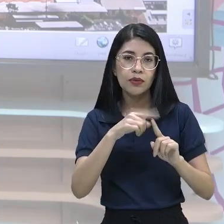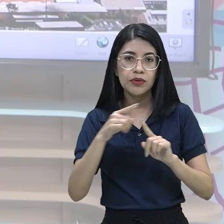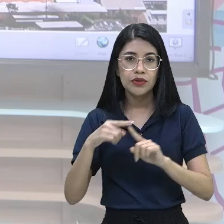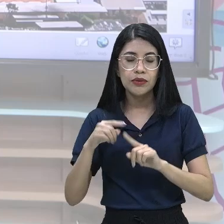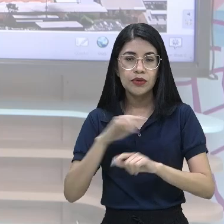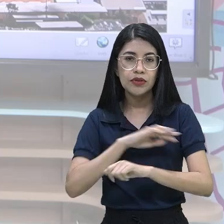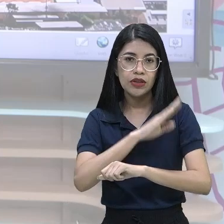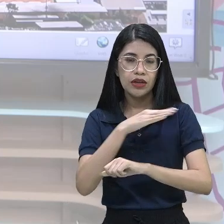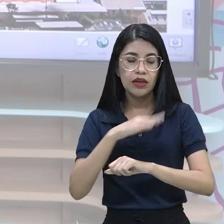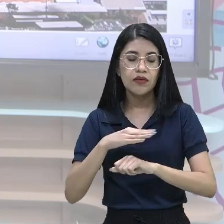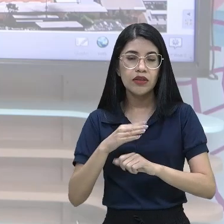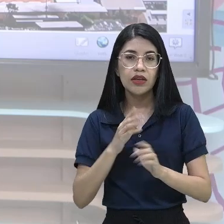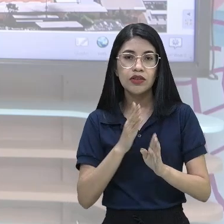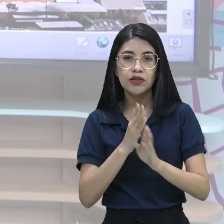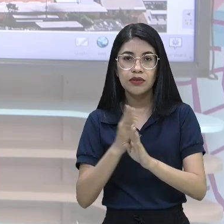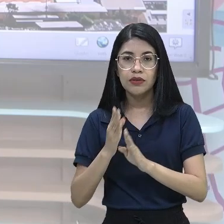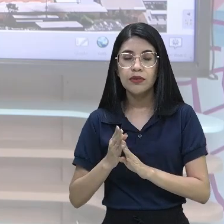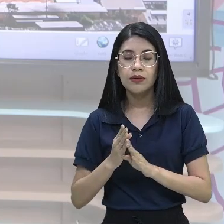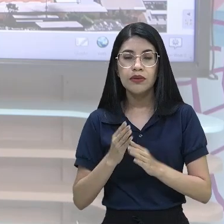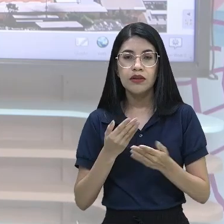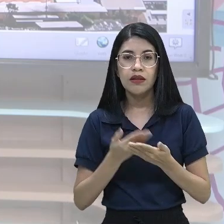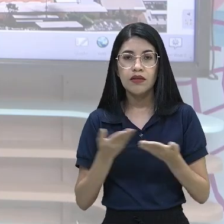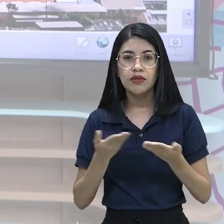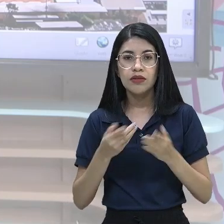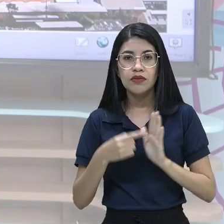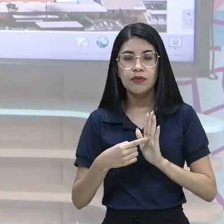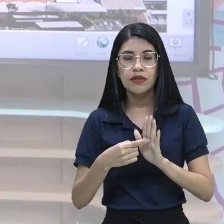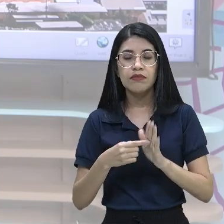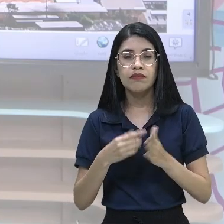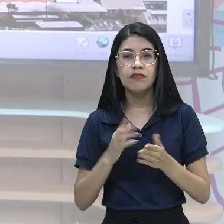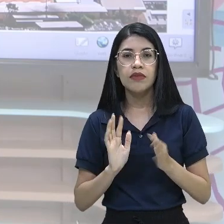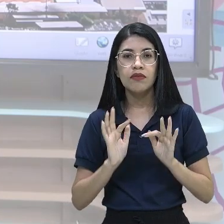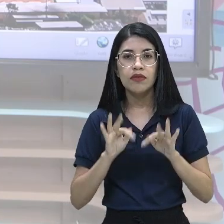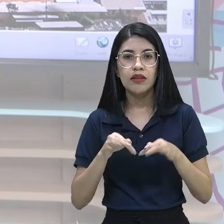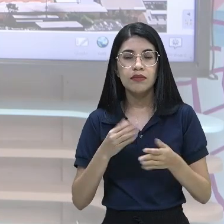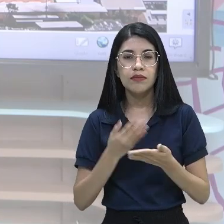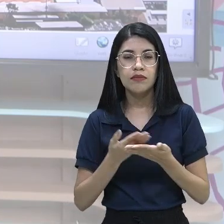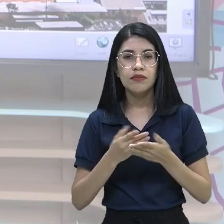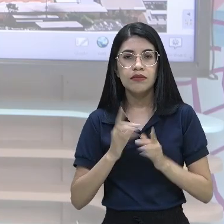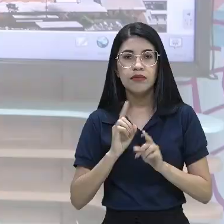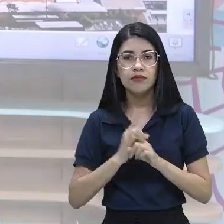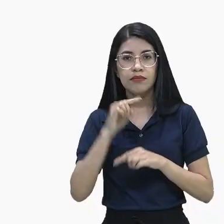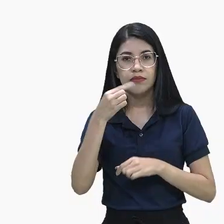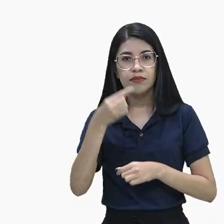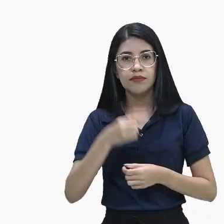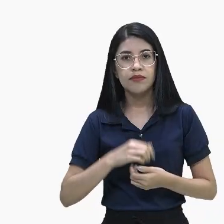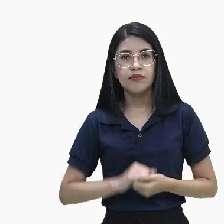relevo que nós verificamos aí na nossa aula. Então, essa foi a nossa aula e até uma próxima.